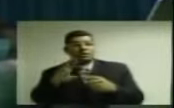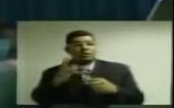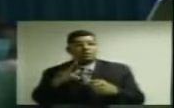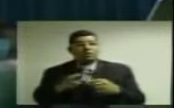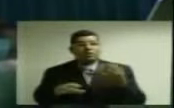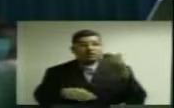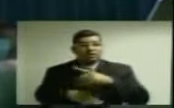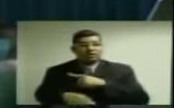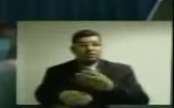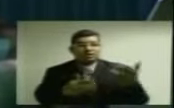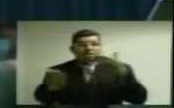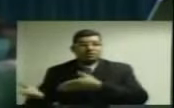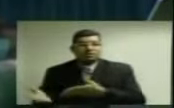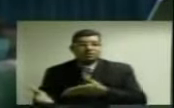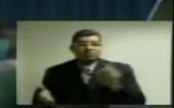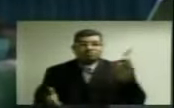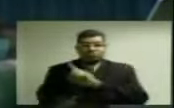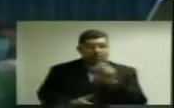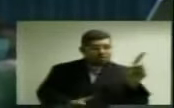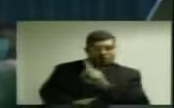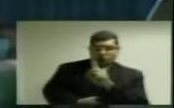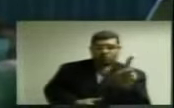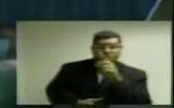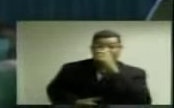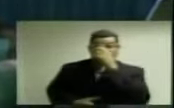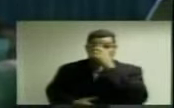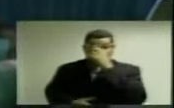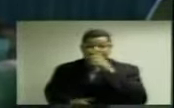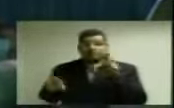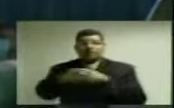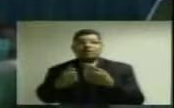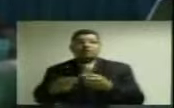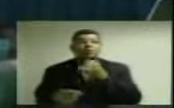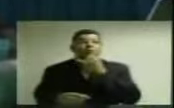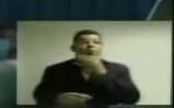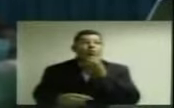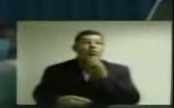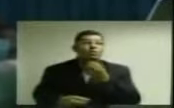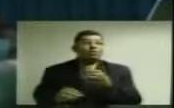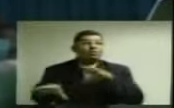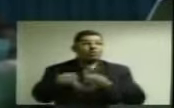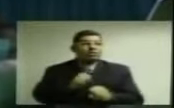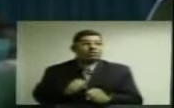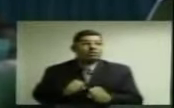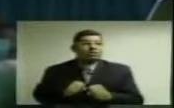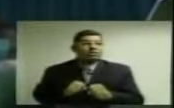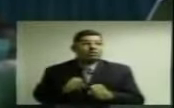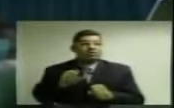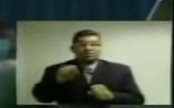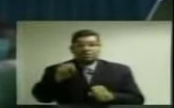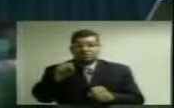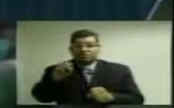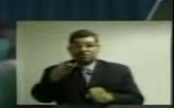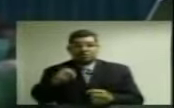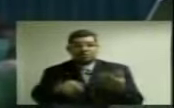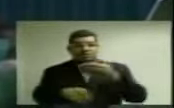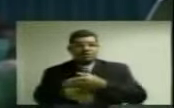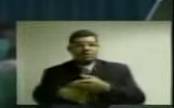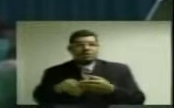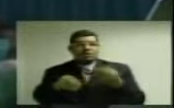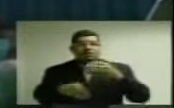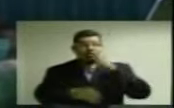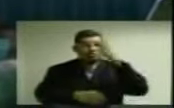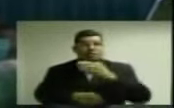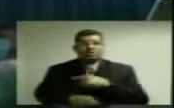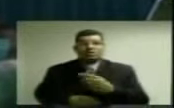da Colômbia que tem que passar por uma validação de diploma, deputado Josué Neto. O economista formado na Sorbonne, para ser economista